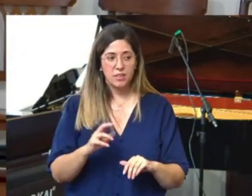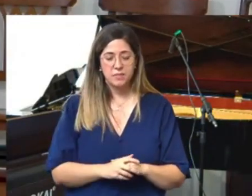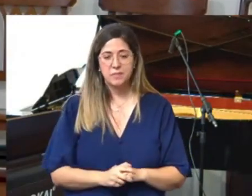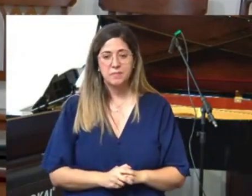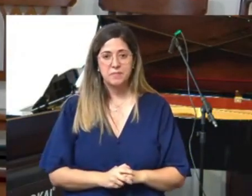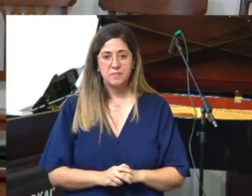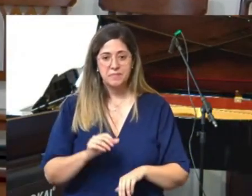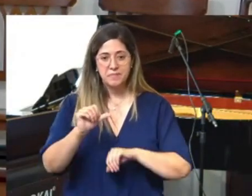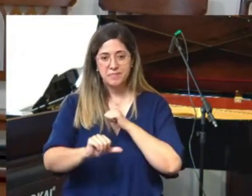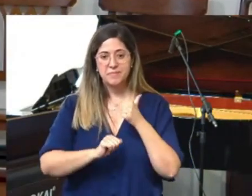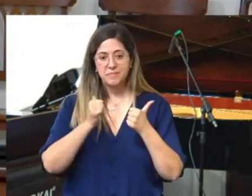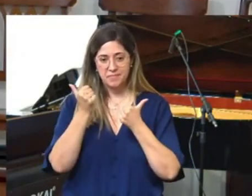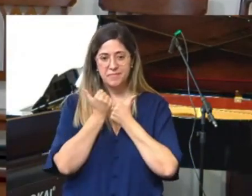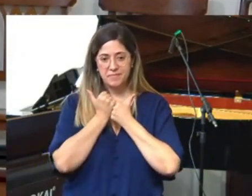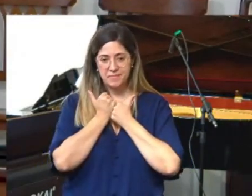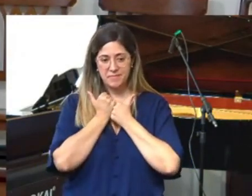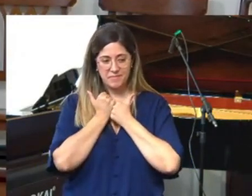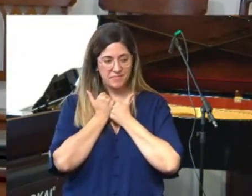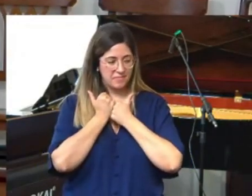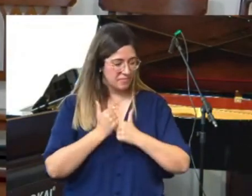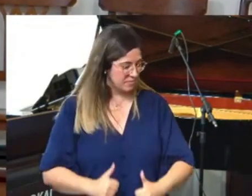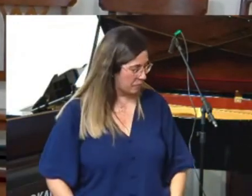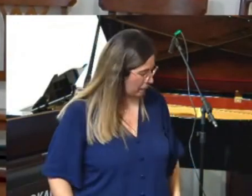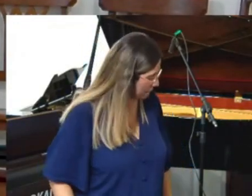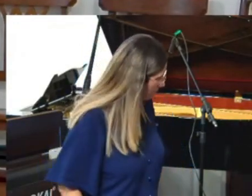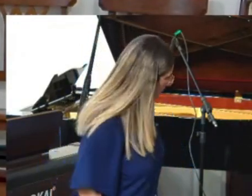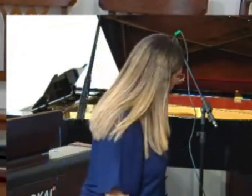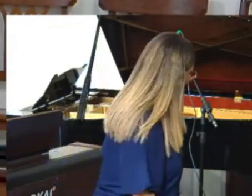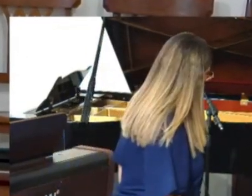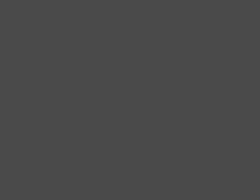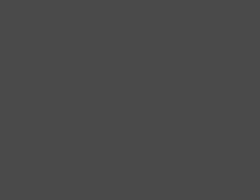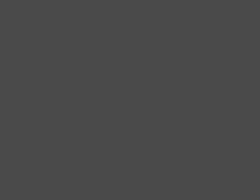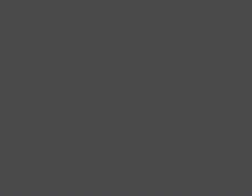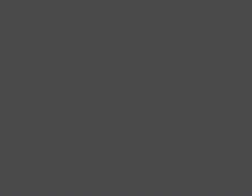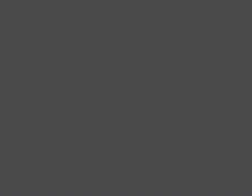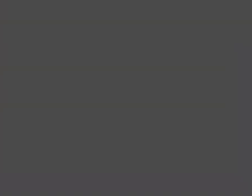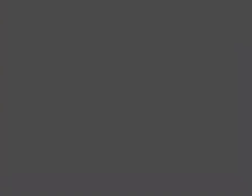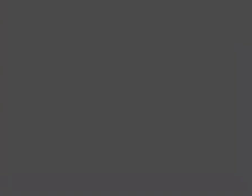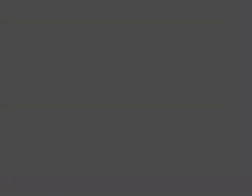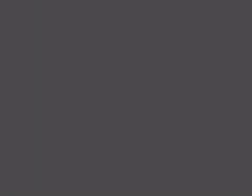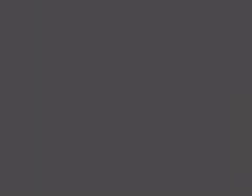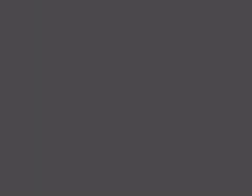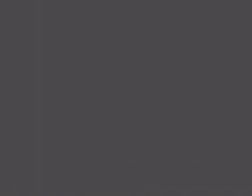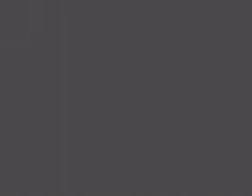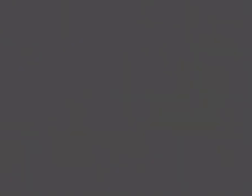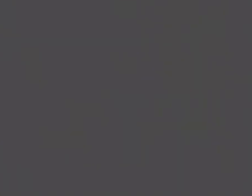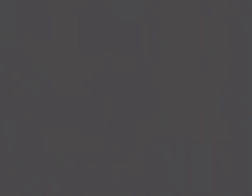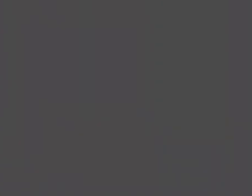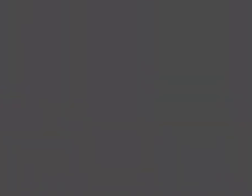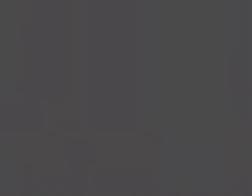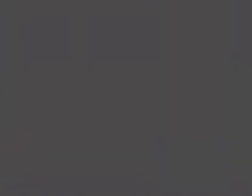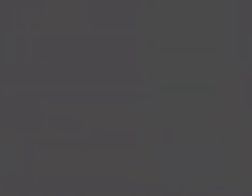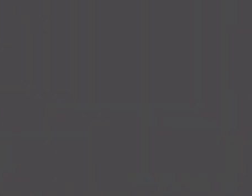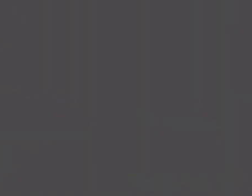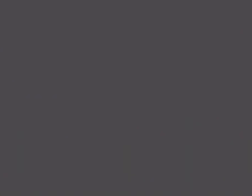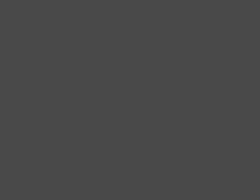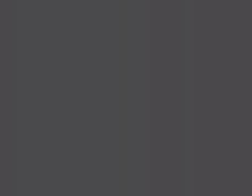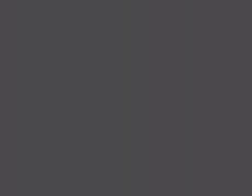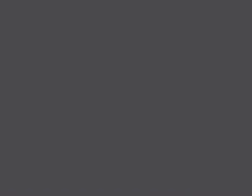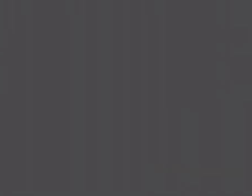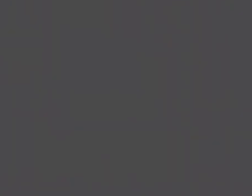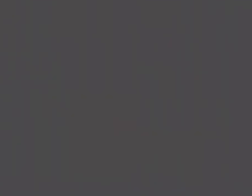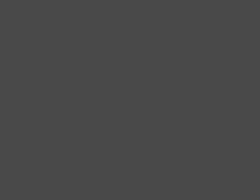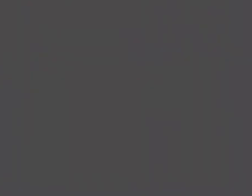Espírito Santo, transformando a vida de pessoas. Muito obrigado por nos acompanhar até o final desse vídeo.